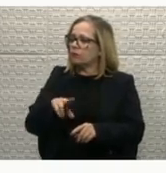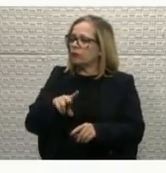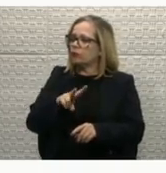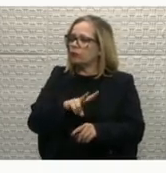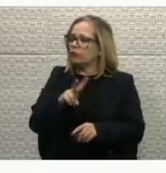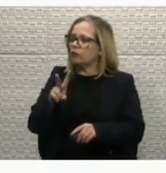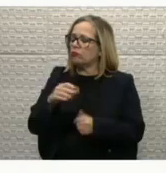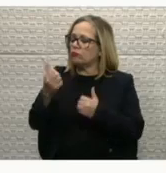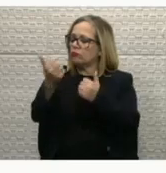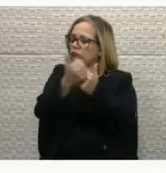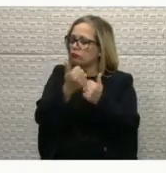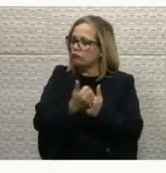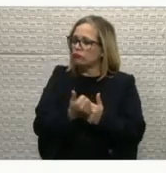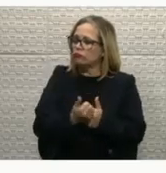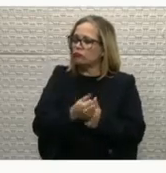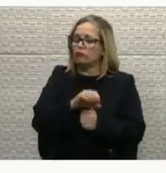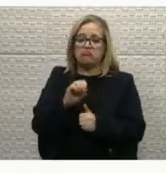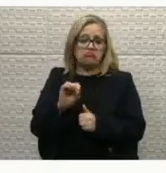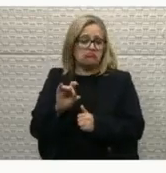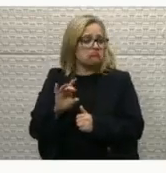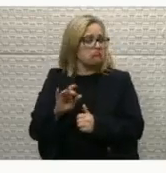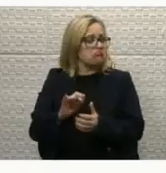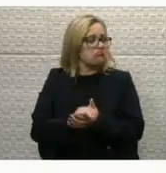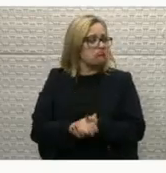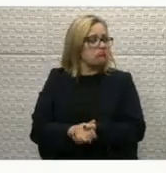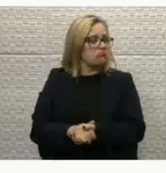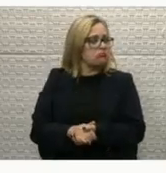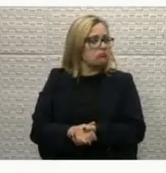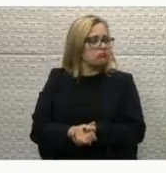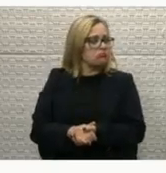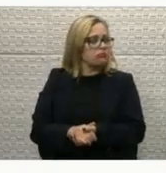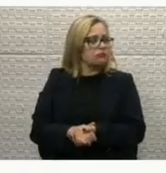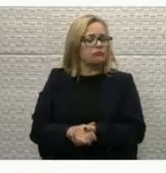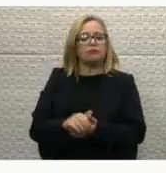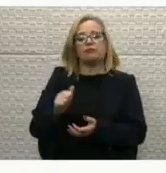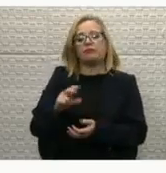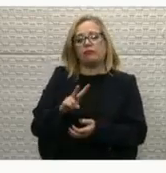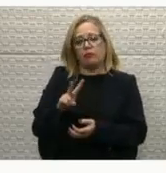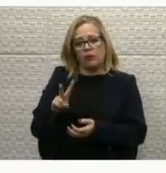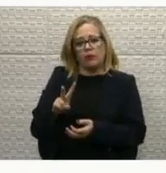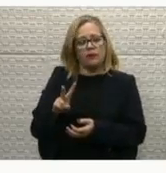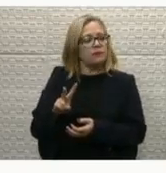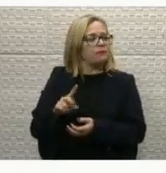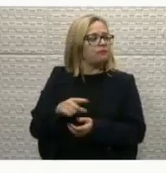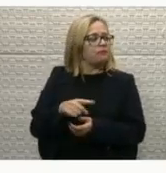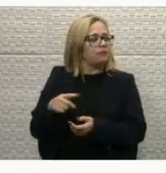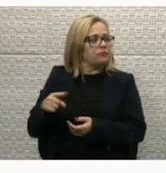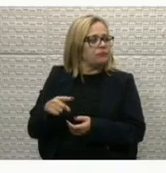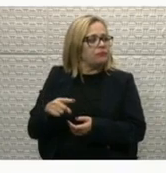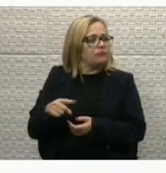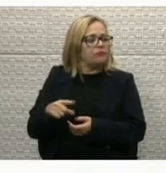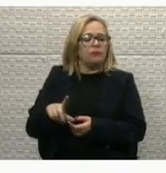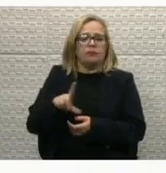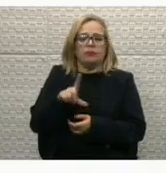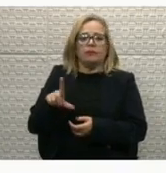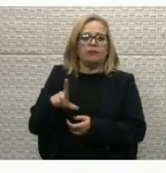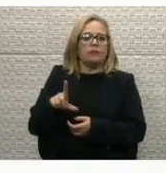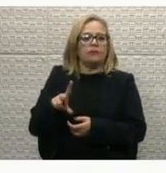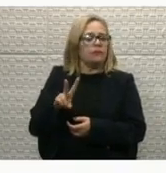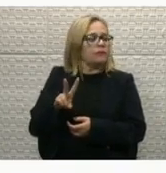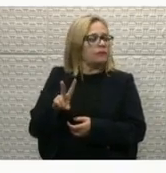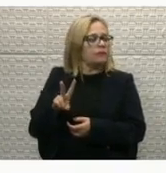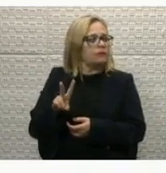vou substituir nesse caso. Eu vou ter AV menos lambda